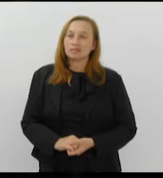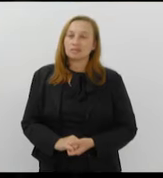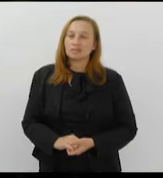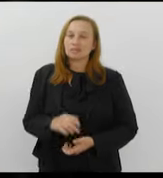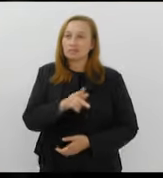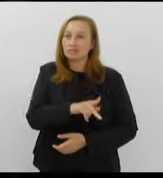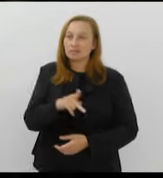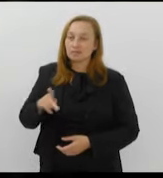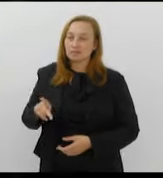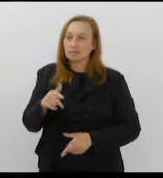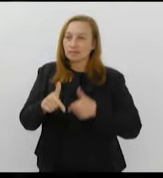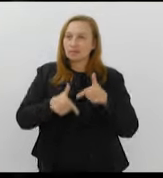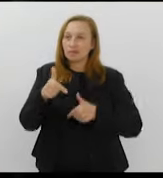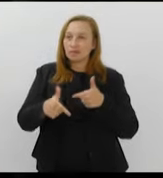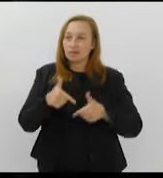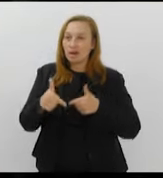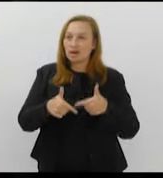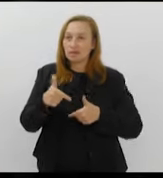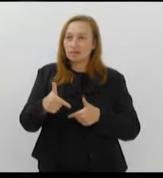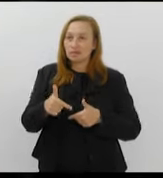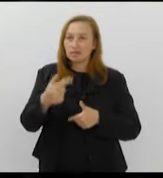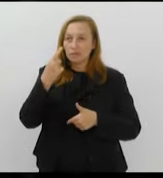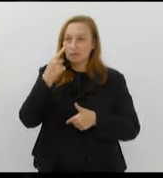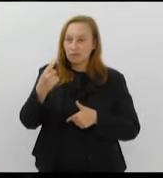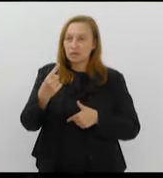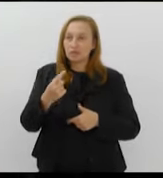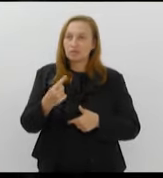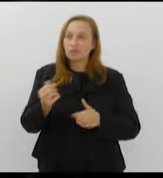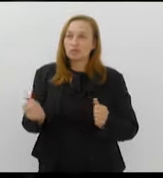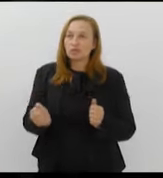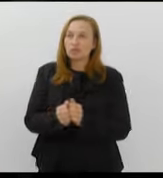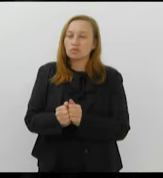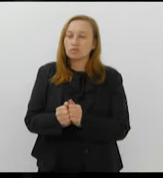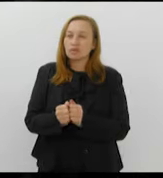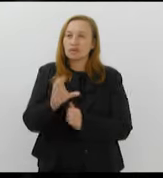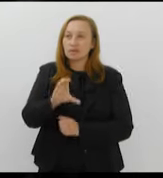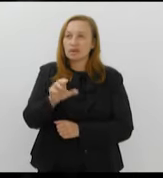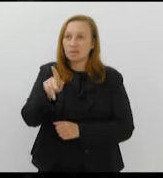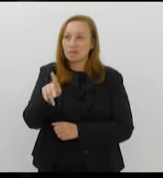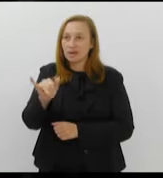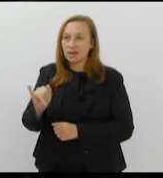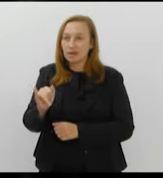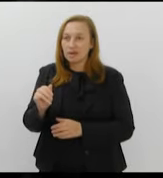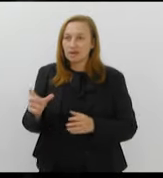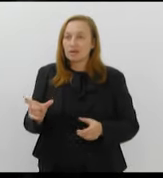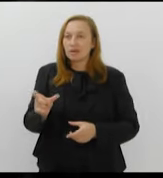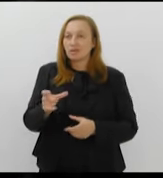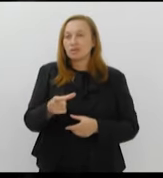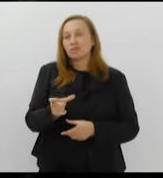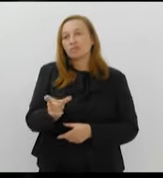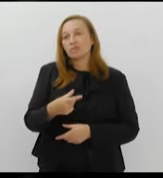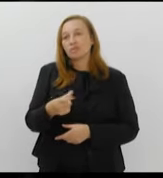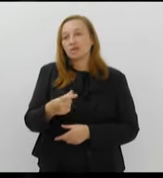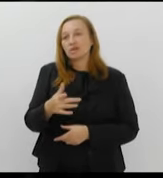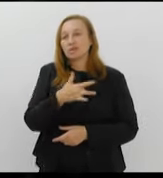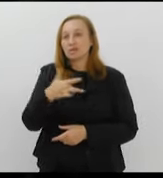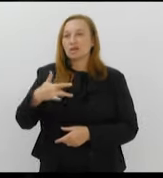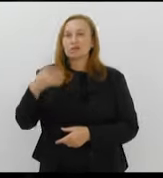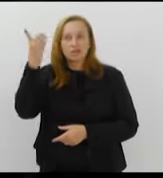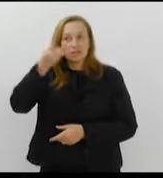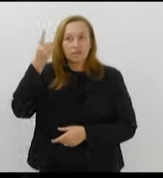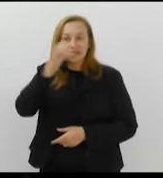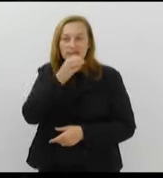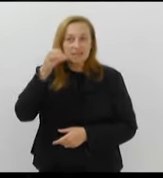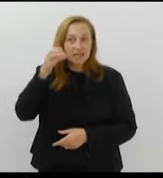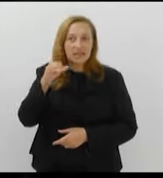Presidente, pelo trabalho que tenho feito hoje com, junto à CPI dos planos de saúde, com a deputada Marta Rocha e a deputada Célia